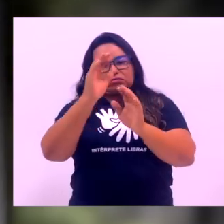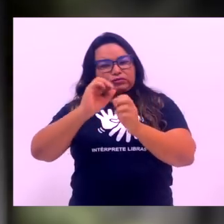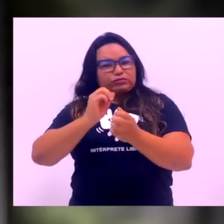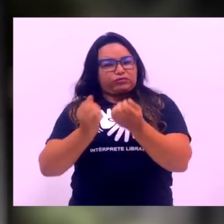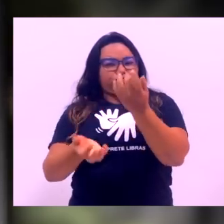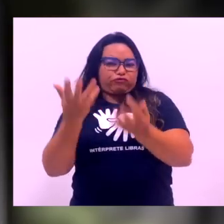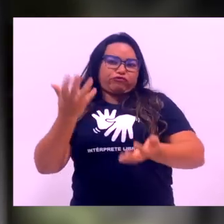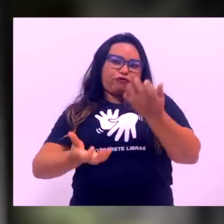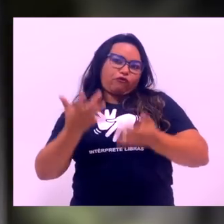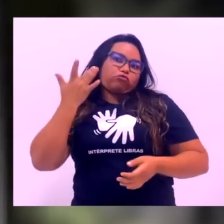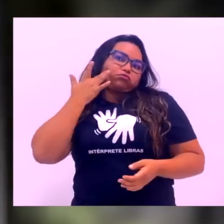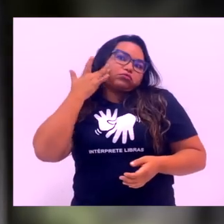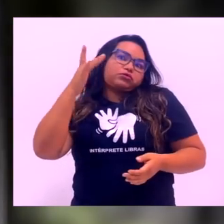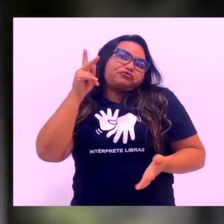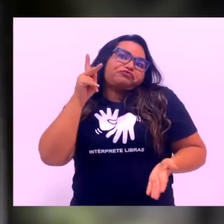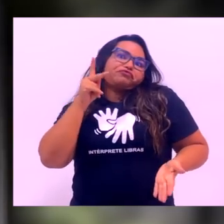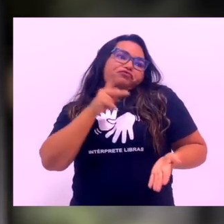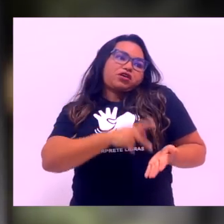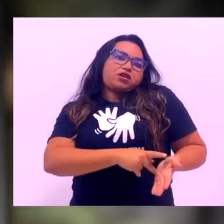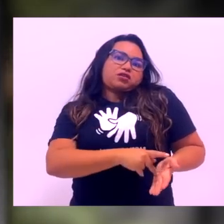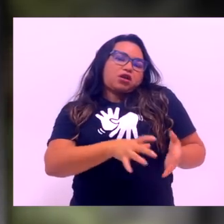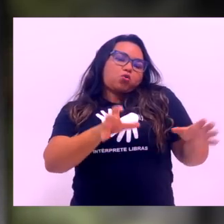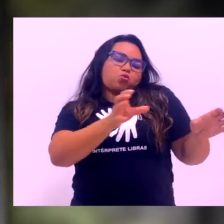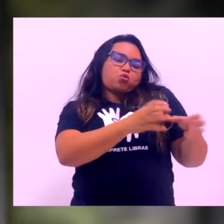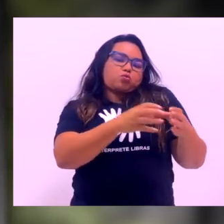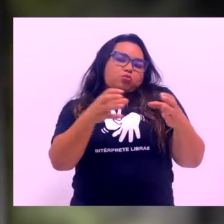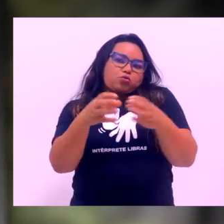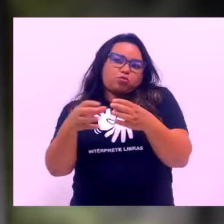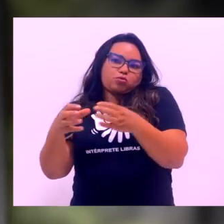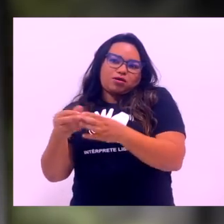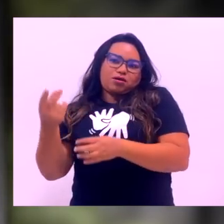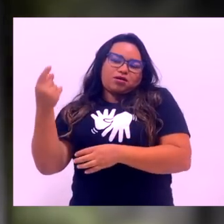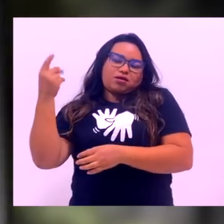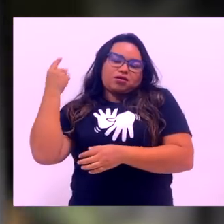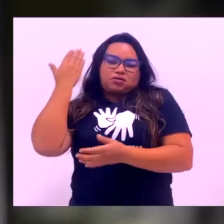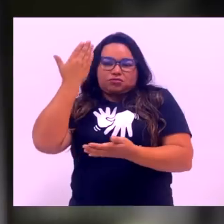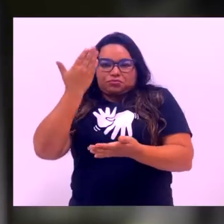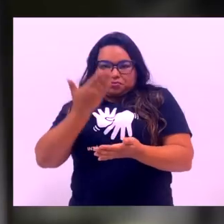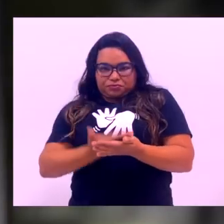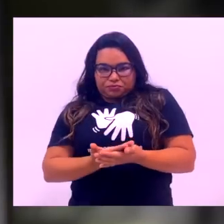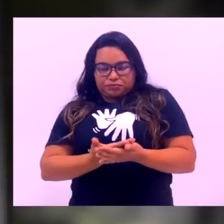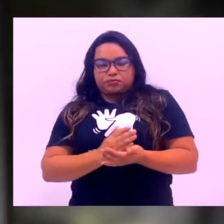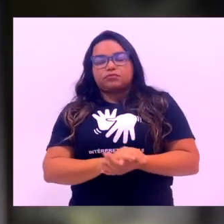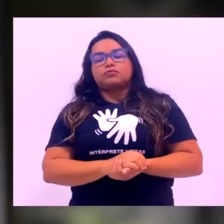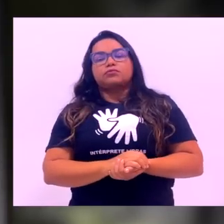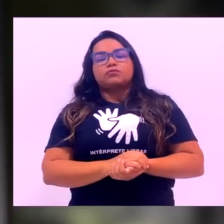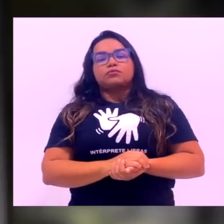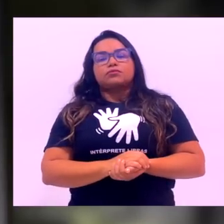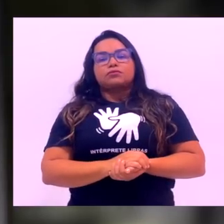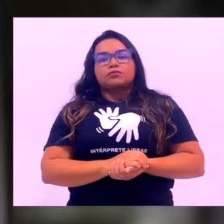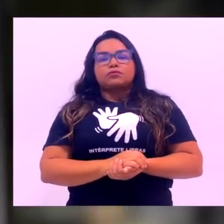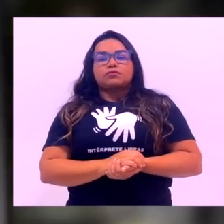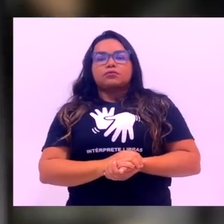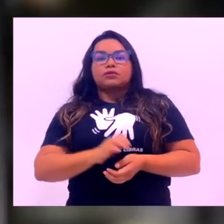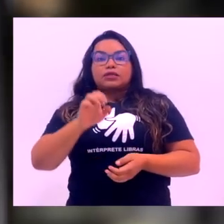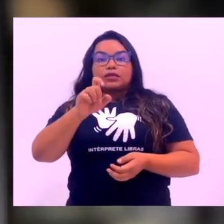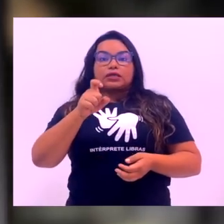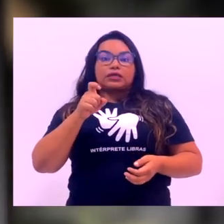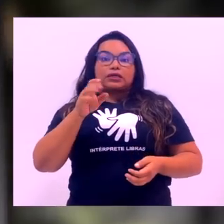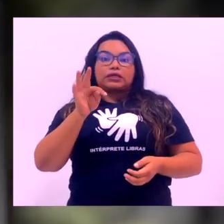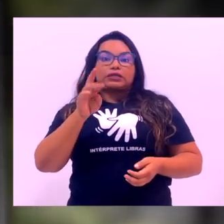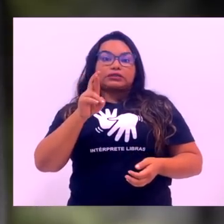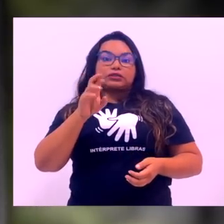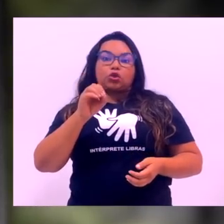foram queimadas. Então nós não sabemos exatamente o que eles criam. Para falar a verdade, os ostrogodos